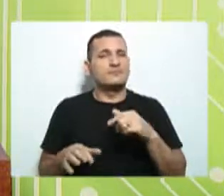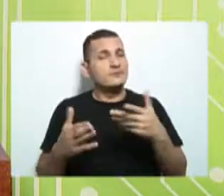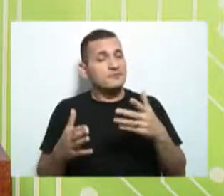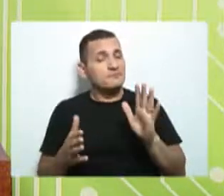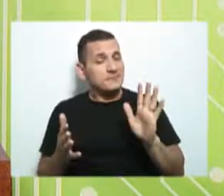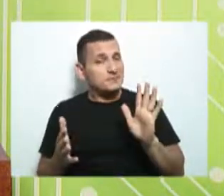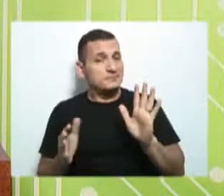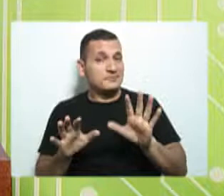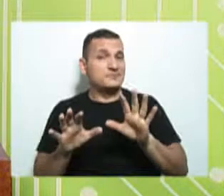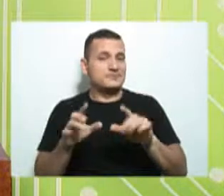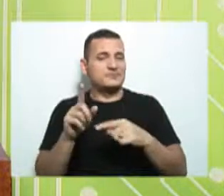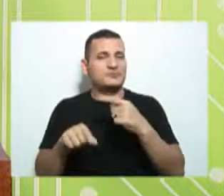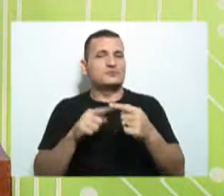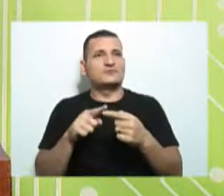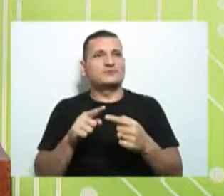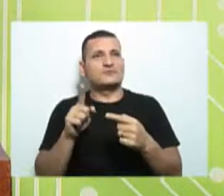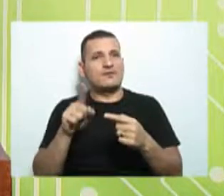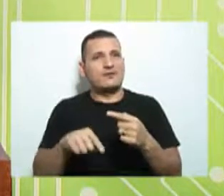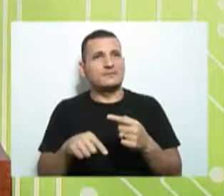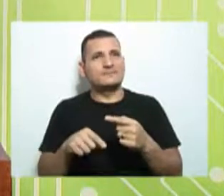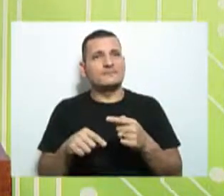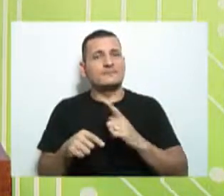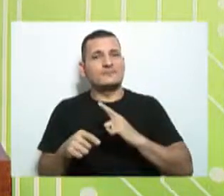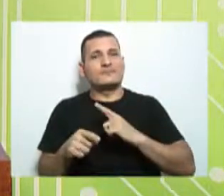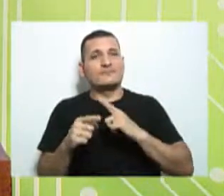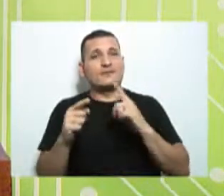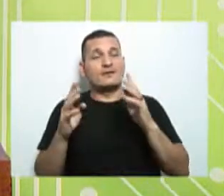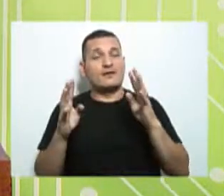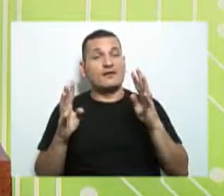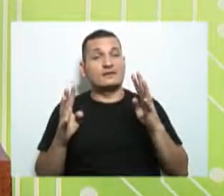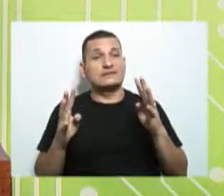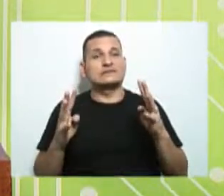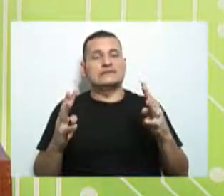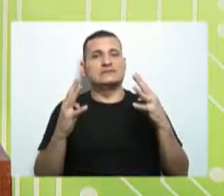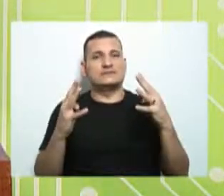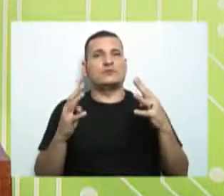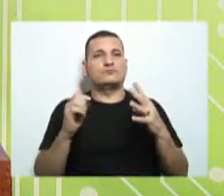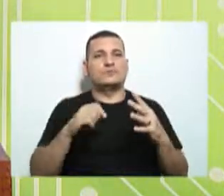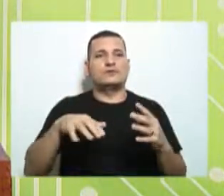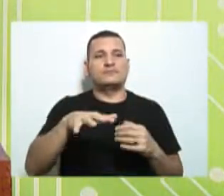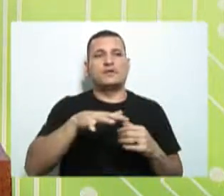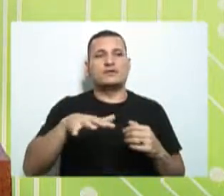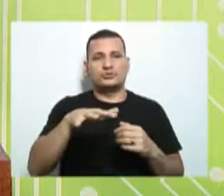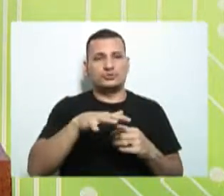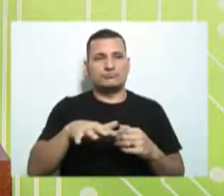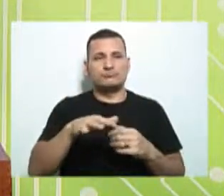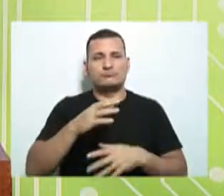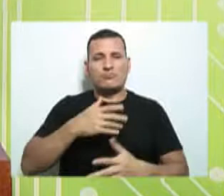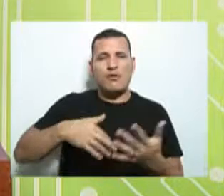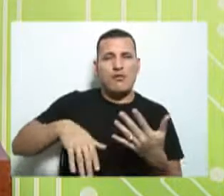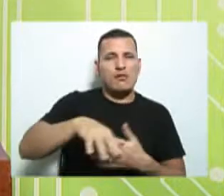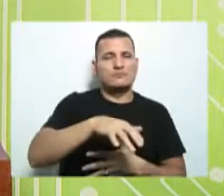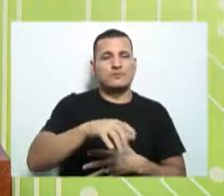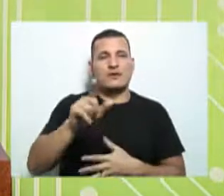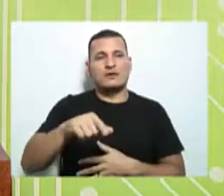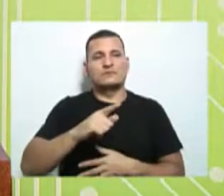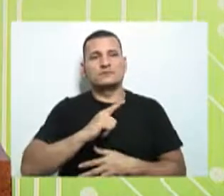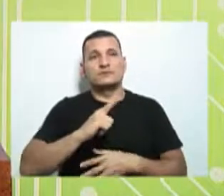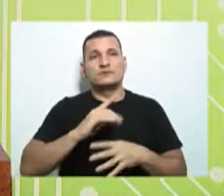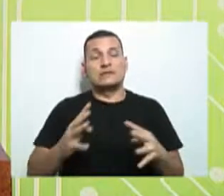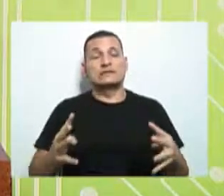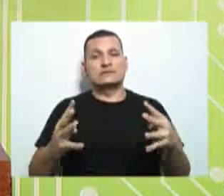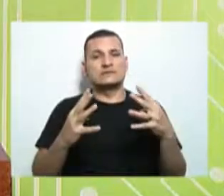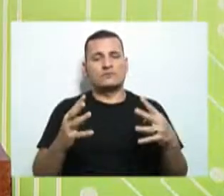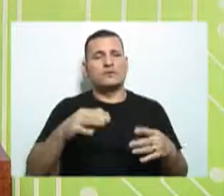isso mesmo, o objetivo é esse, é ter atenção num ambiente tumultuado, é ter atenção num ambiente